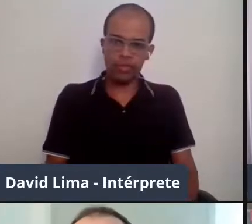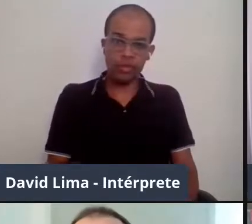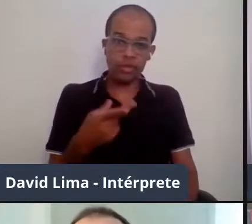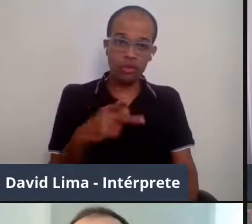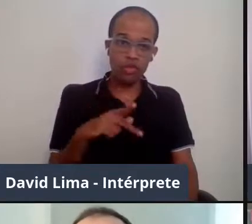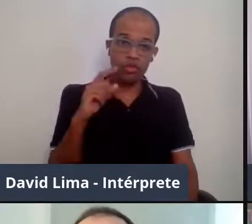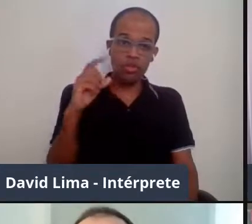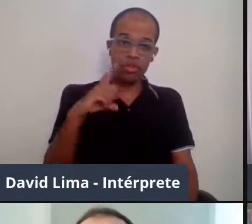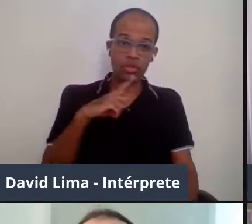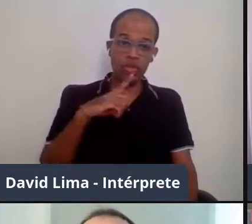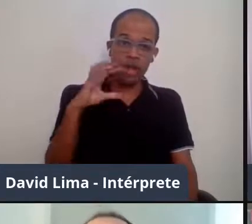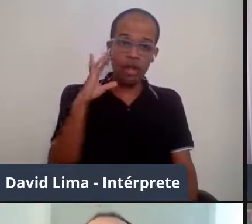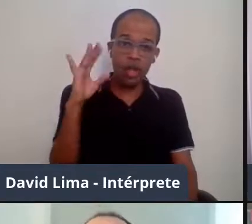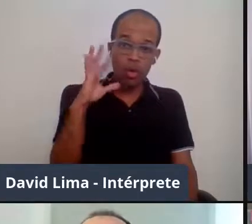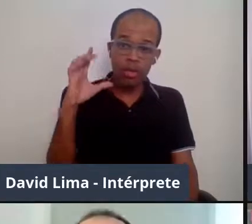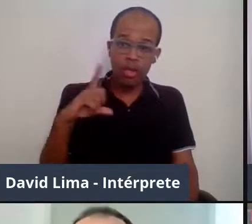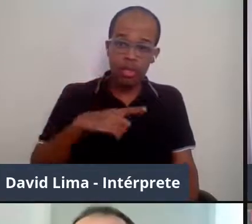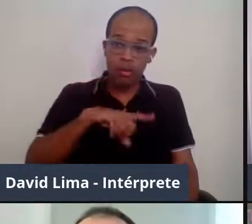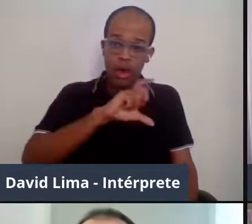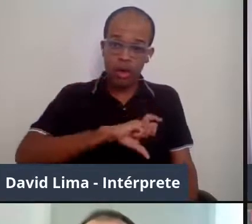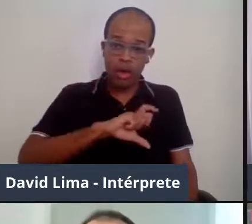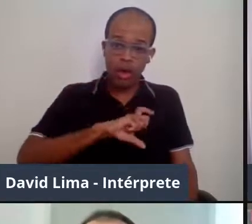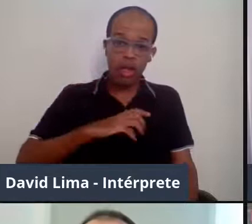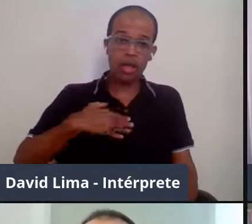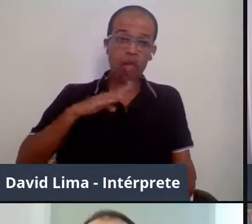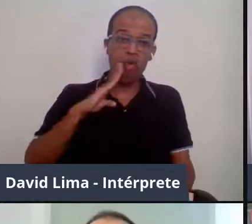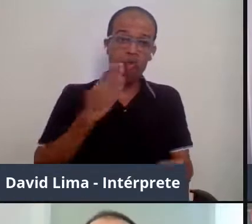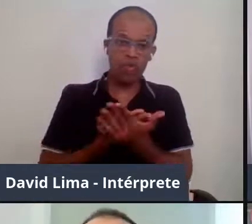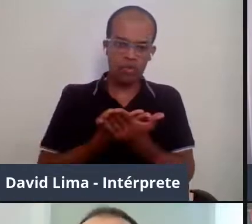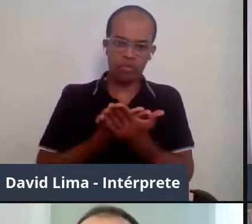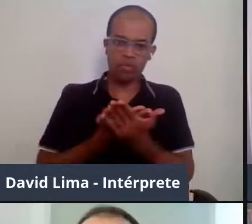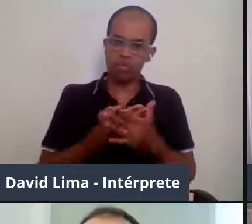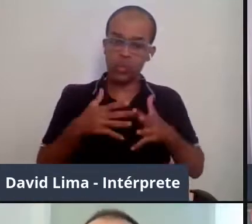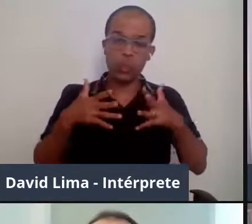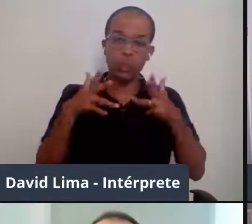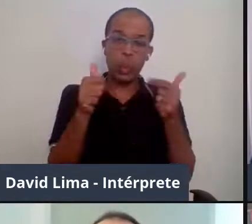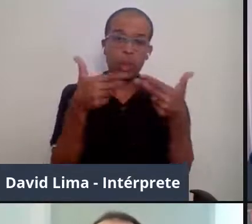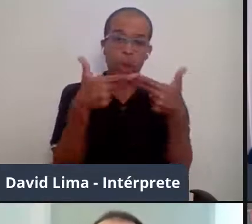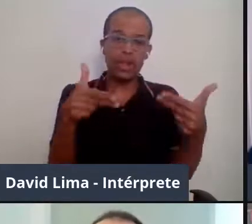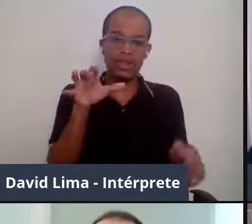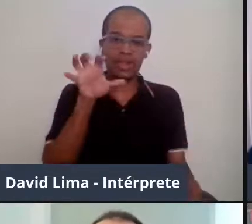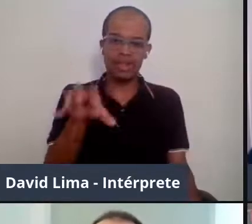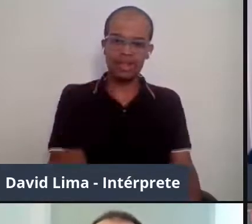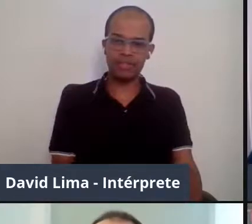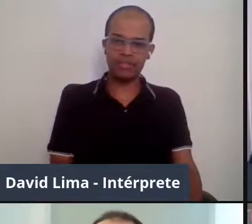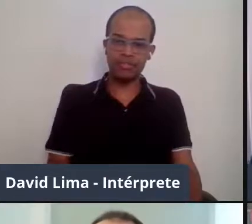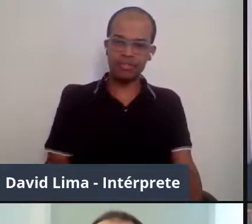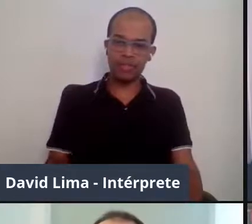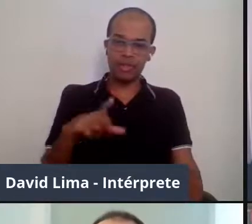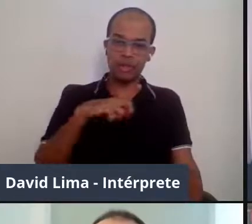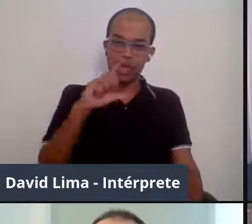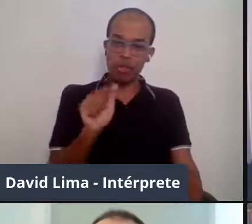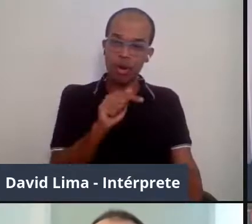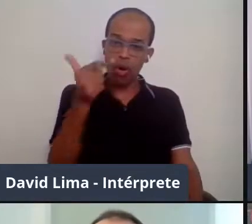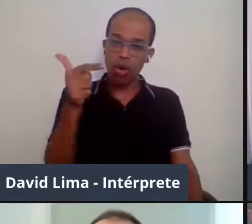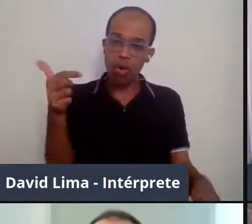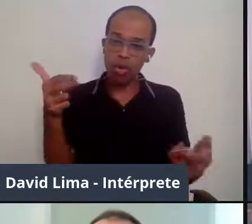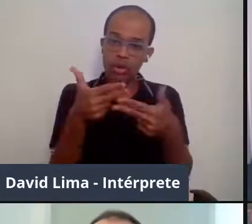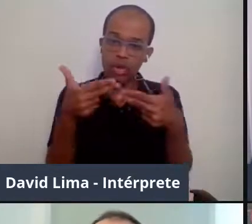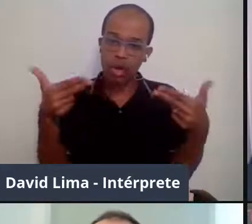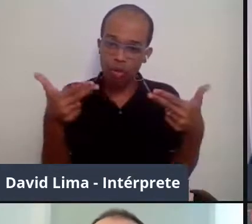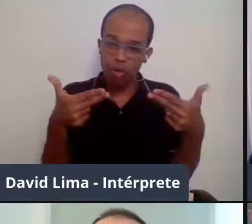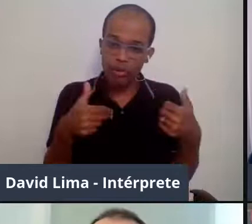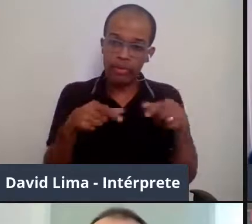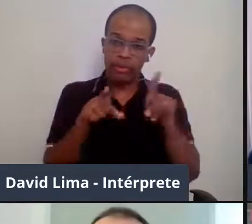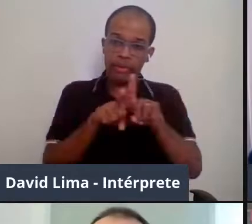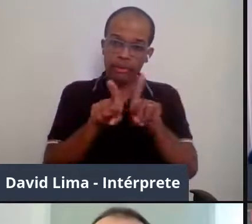ele tem uma carteira de motorista, eu confio nele. Toda a questão é esta. Tem outro elemento também que o Guido